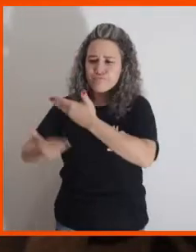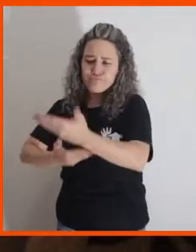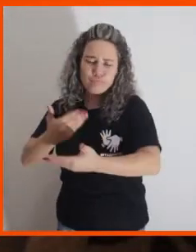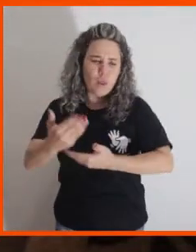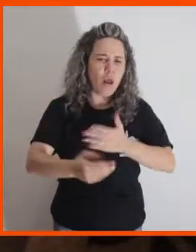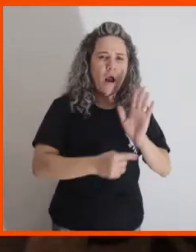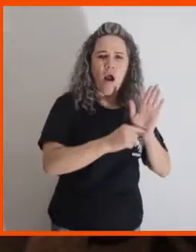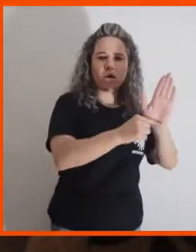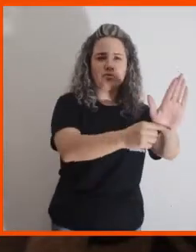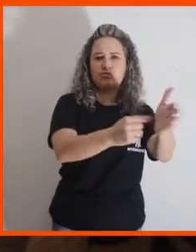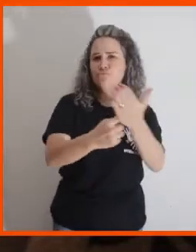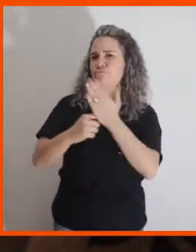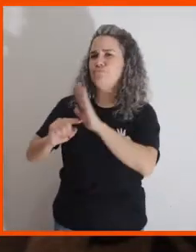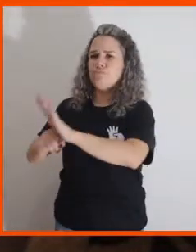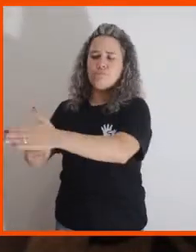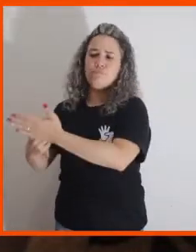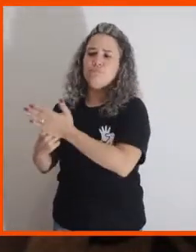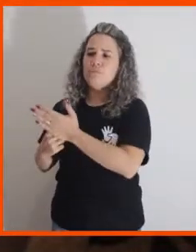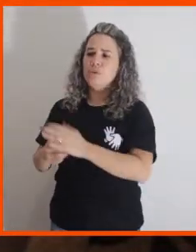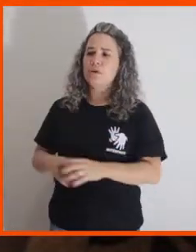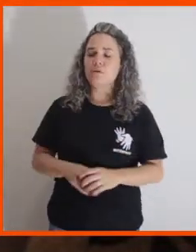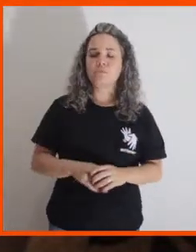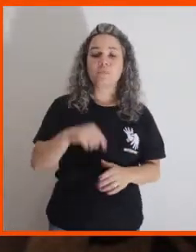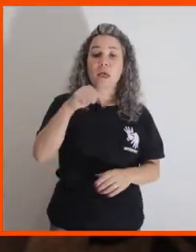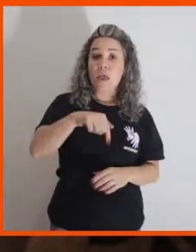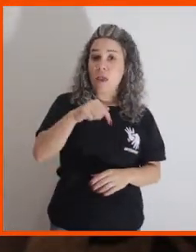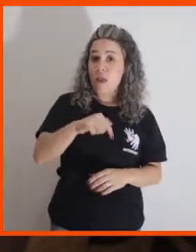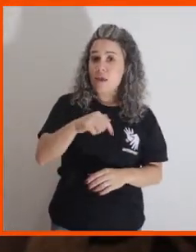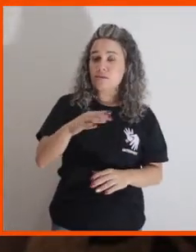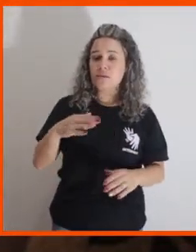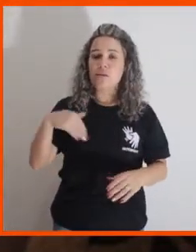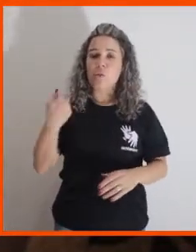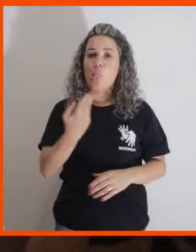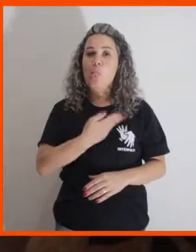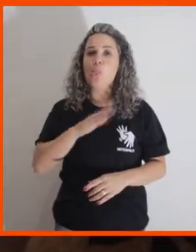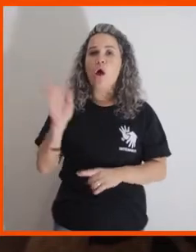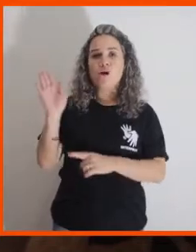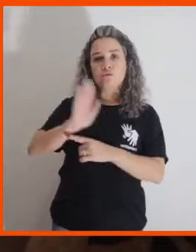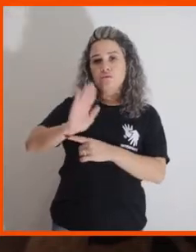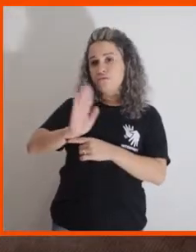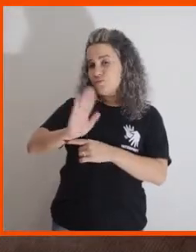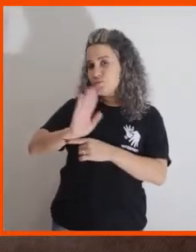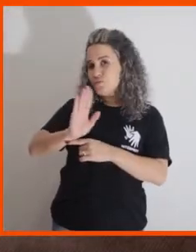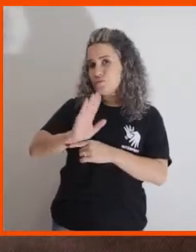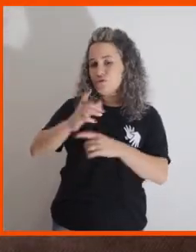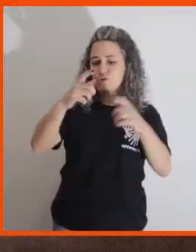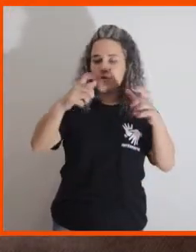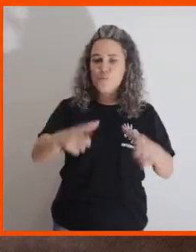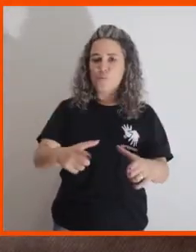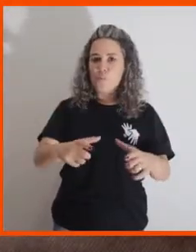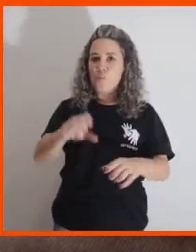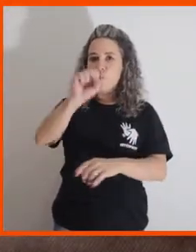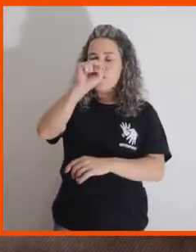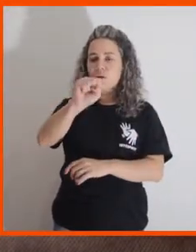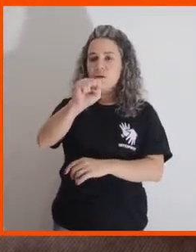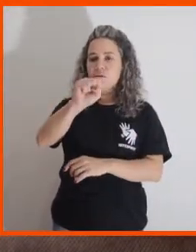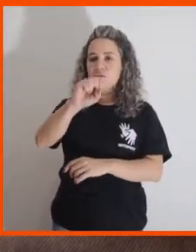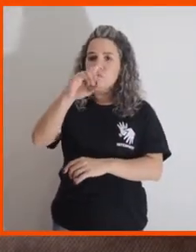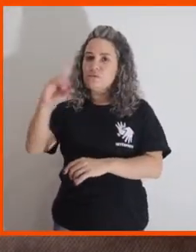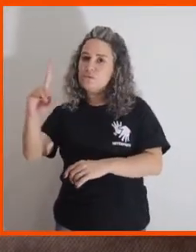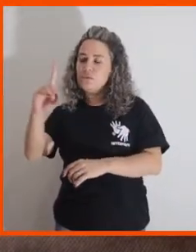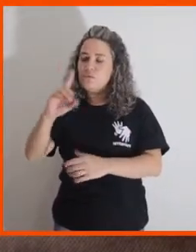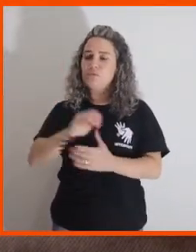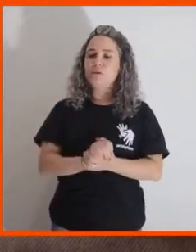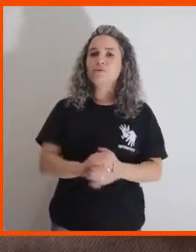então todo mundo é conhecido, sabe? Não tem violência, todo mundo cuida de todo